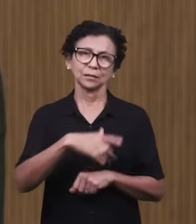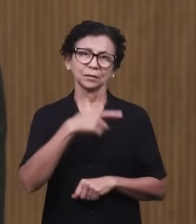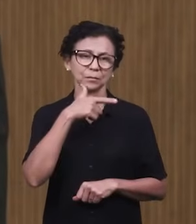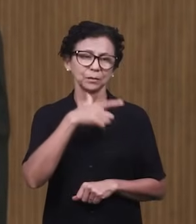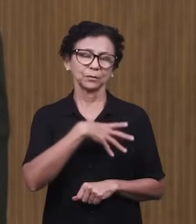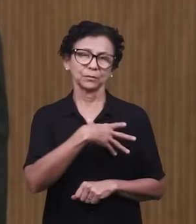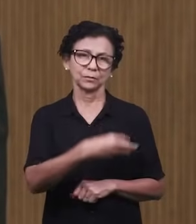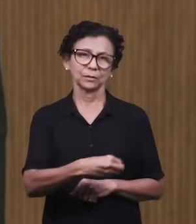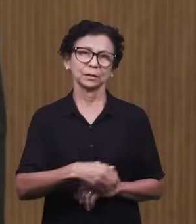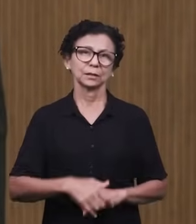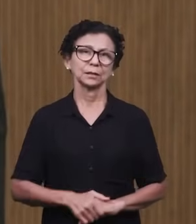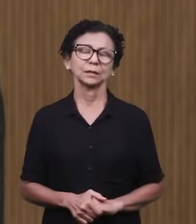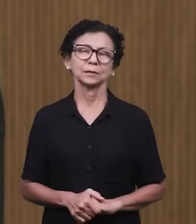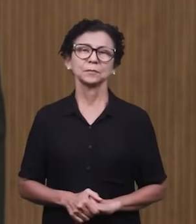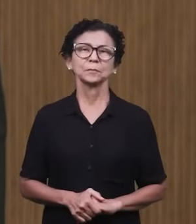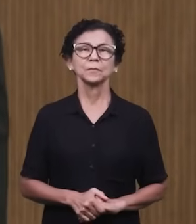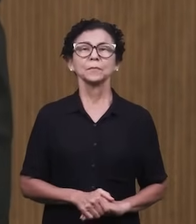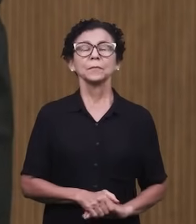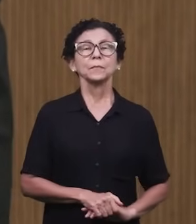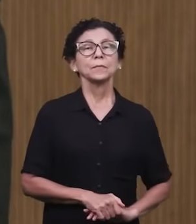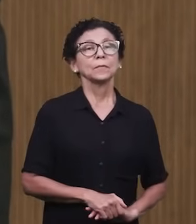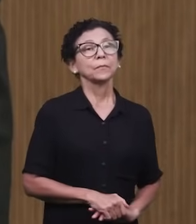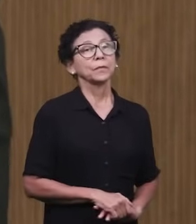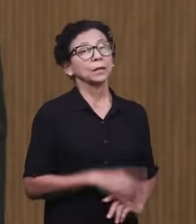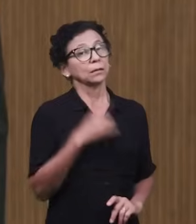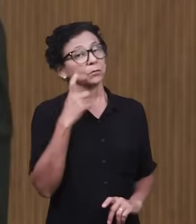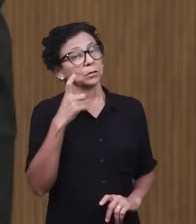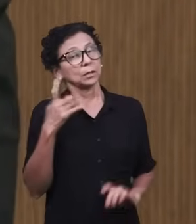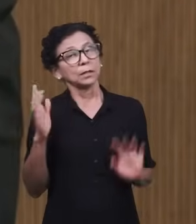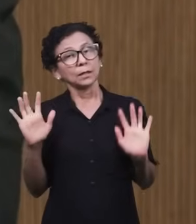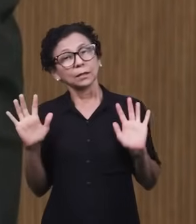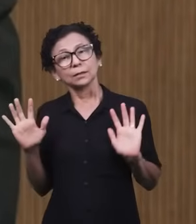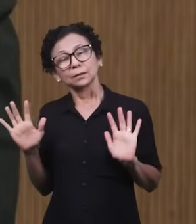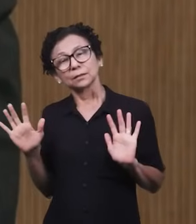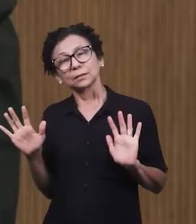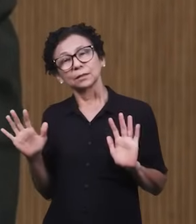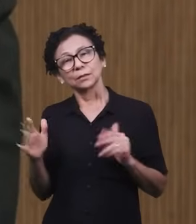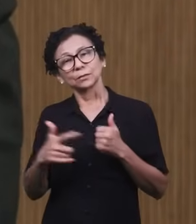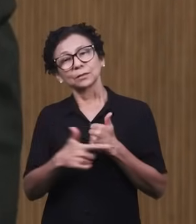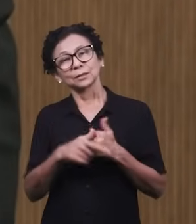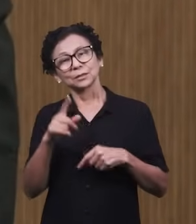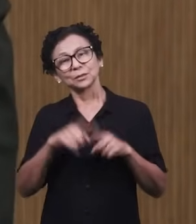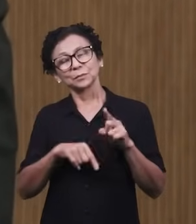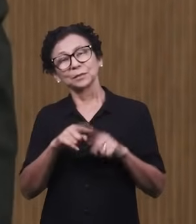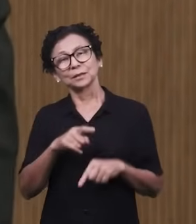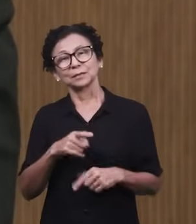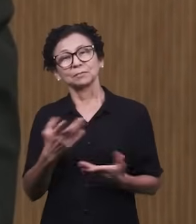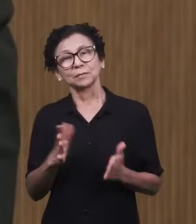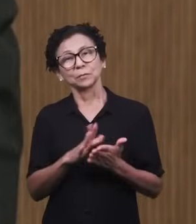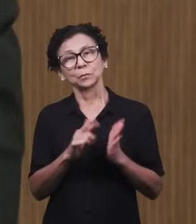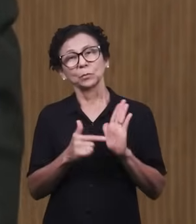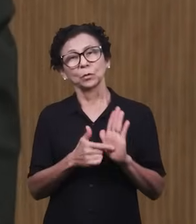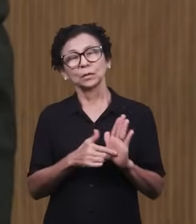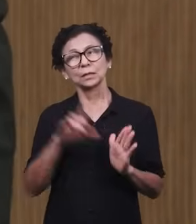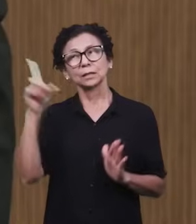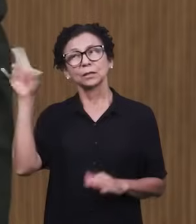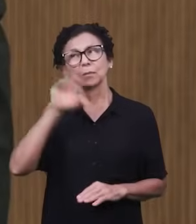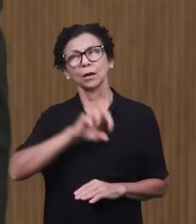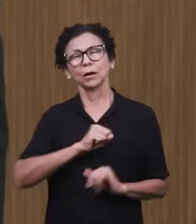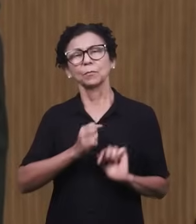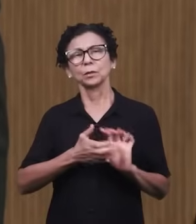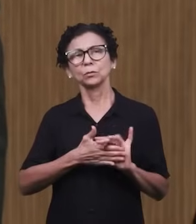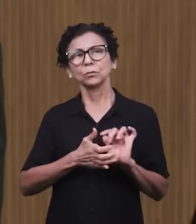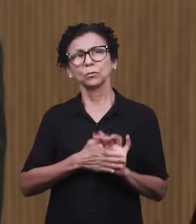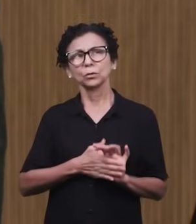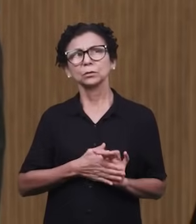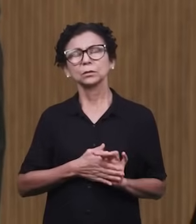do Senhor. Quando a gente estava assim, muito novo, tocando, eu tinha um interesse como instrumentista. A Bíblia diz que Deus habita no meio dos louvores.